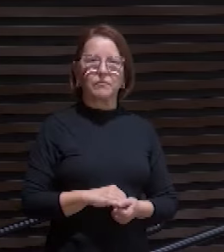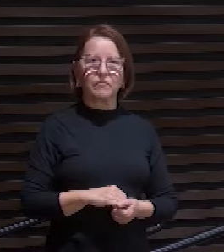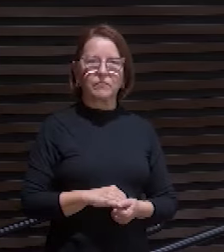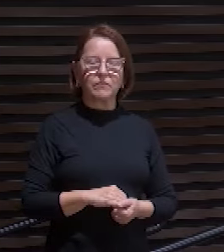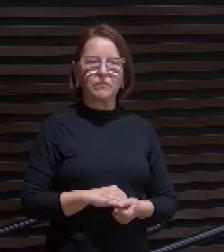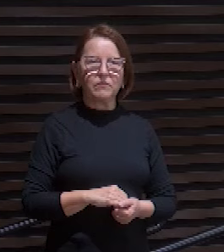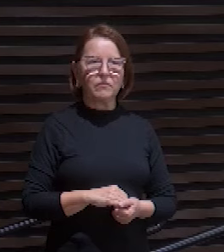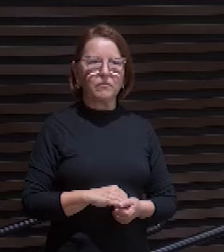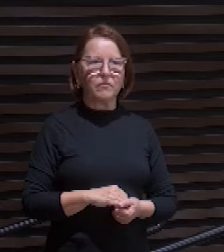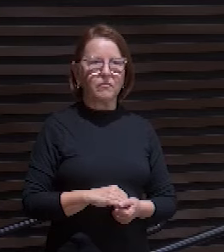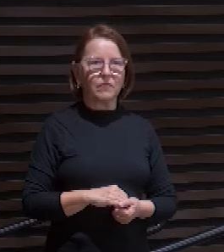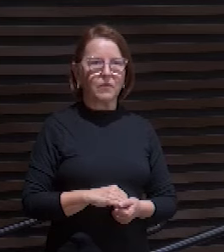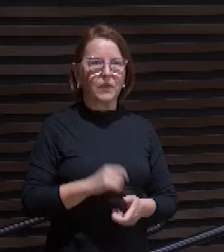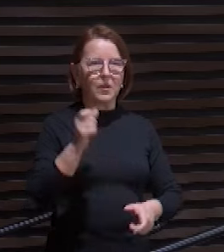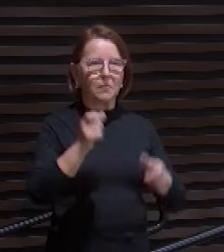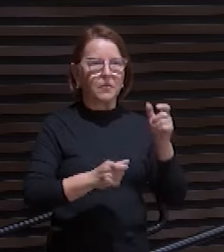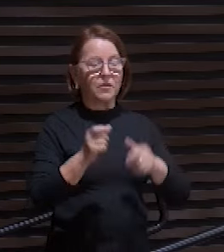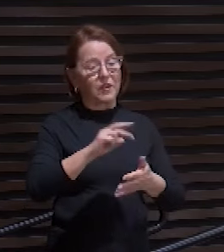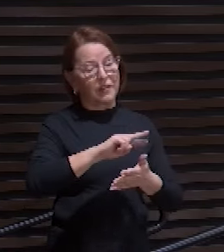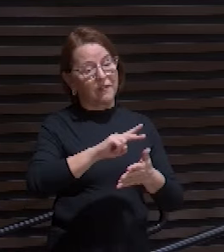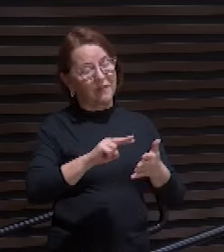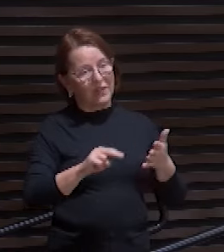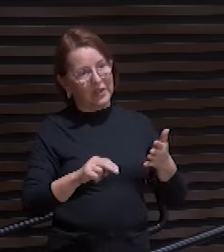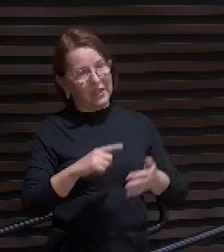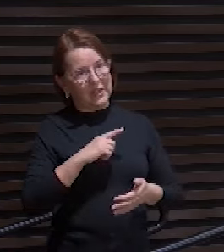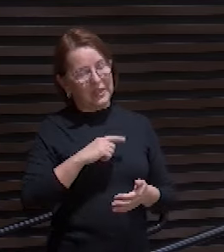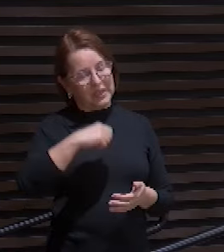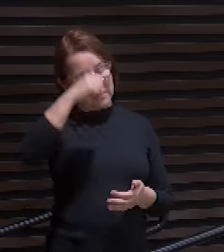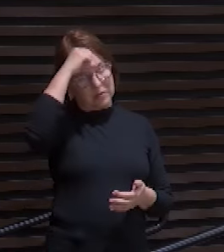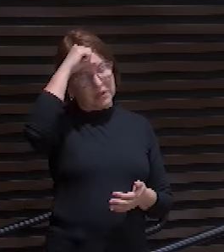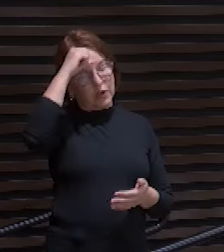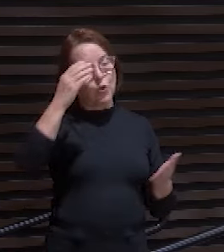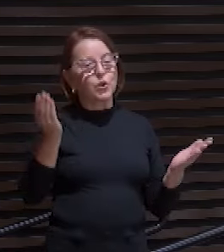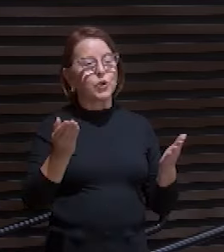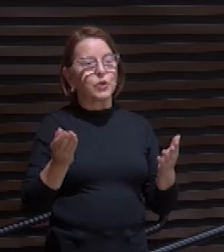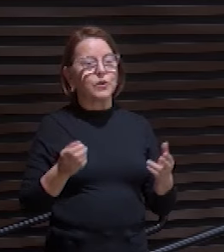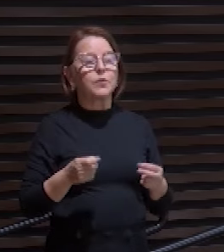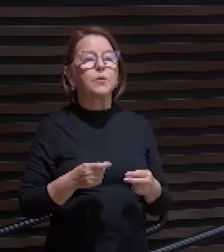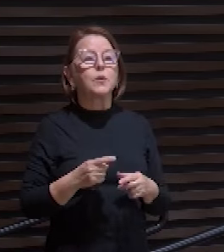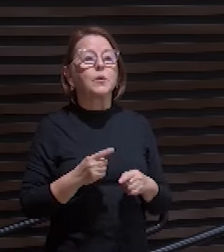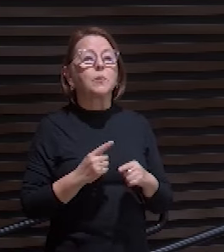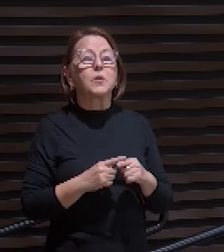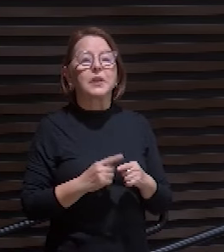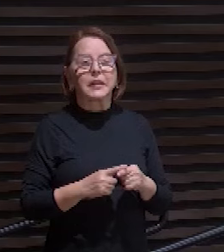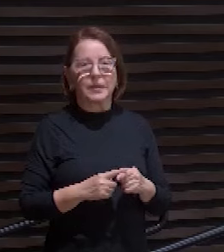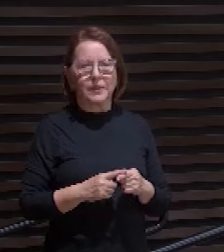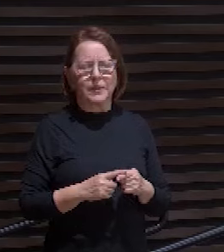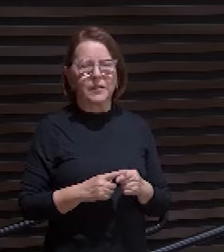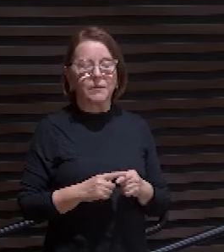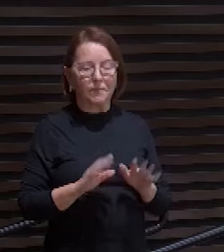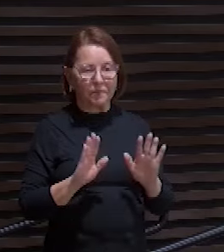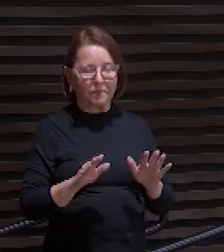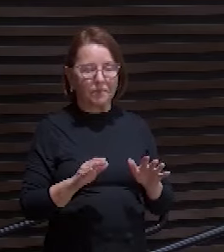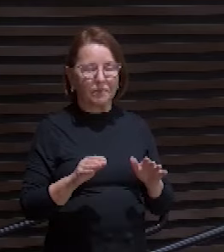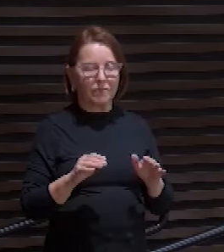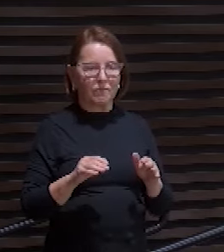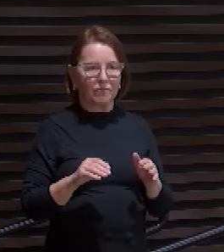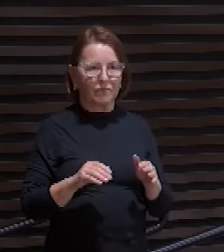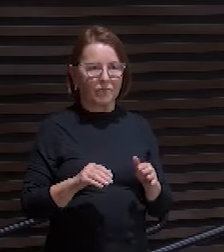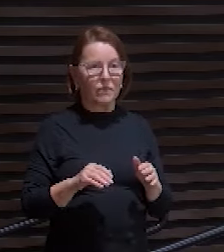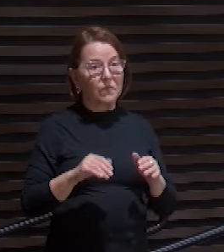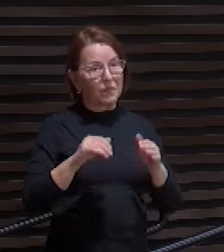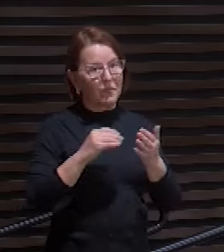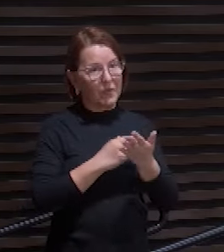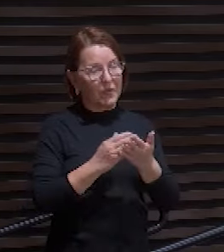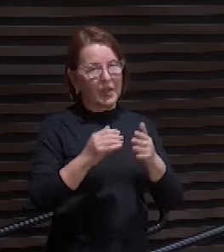Muitas pessoas entram em depressão hoje por causa disso daqui. Disso o quê? Vamos lá, 1 Timóteo 6, de